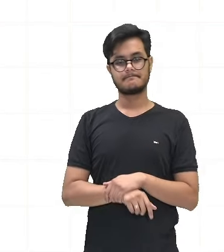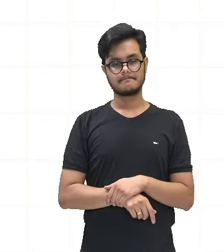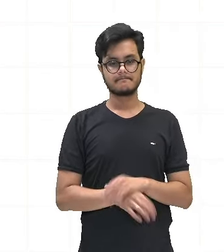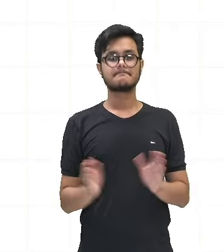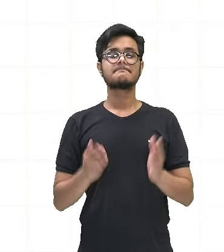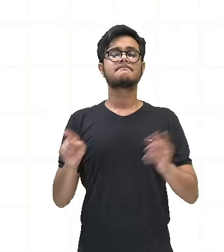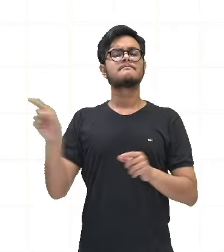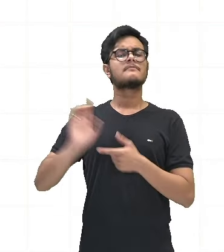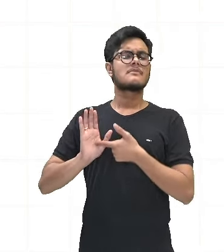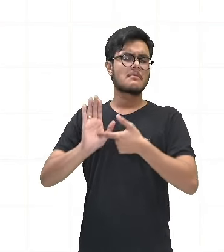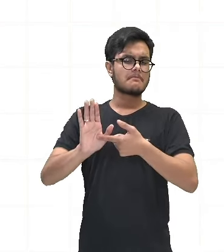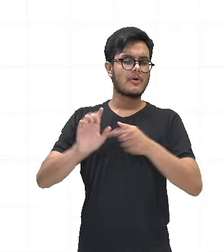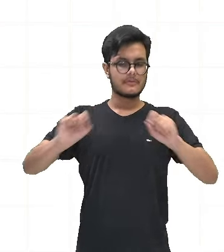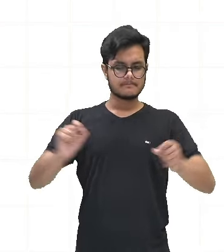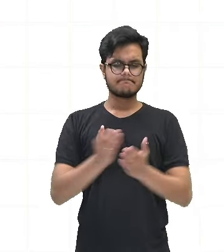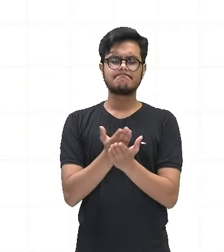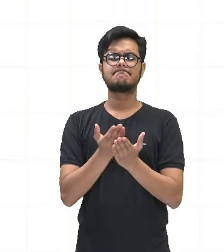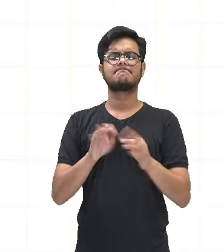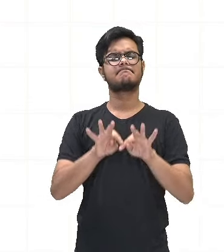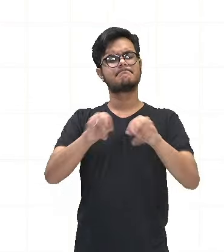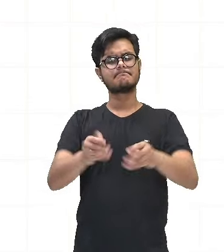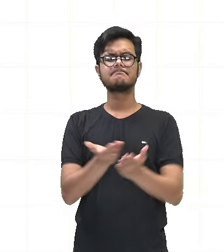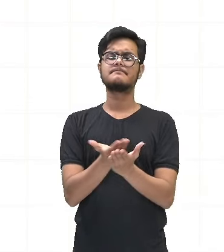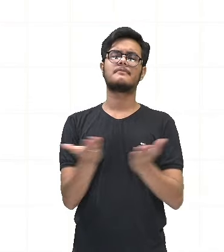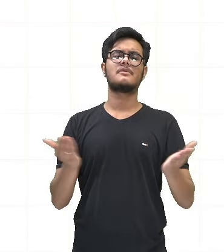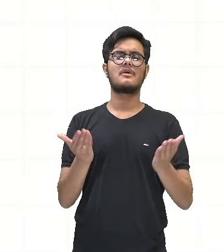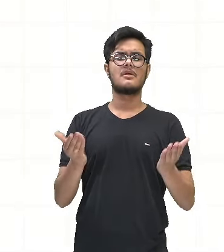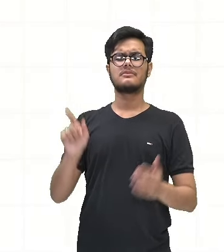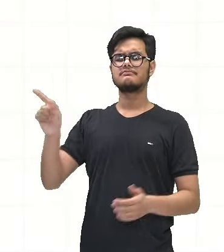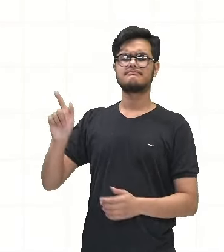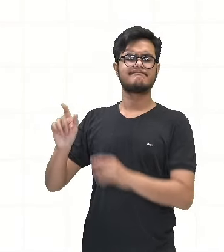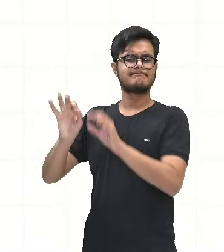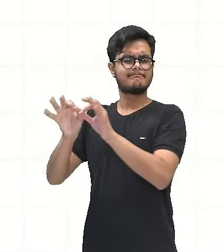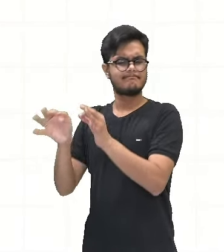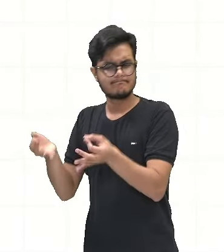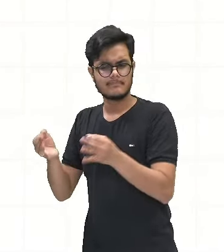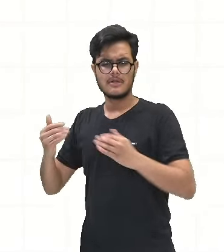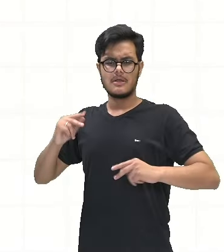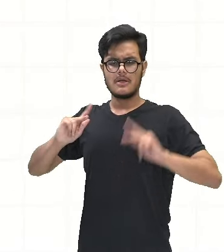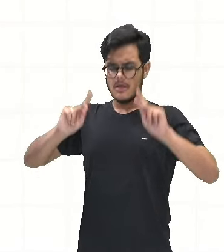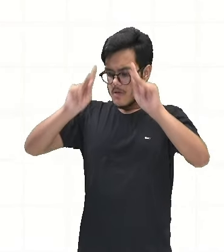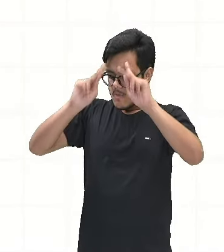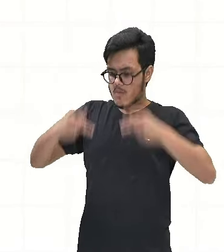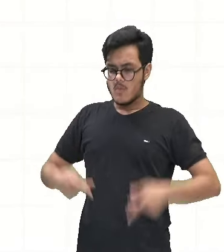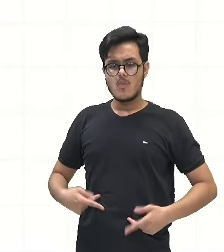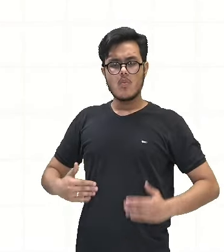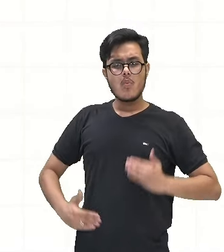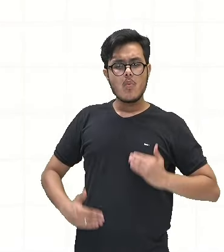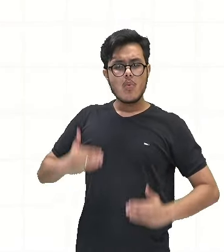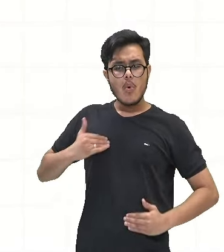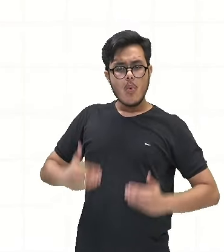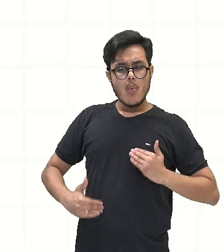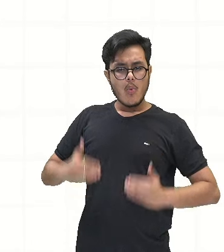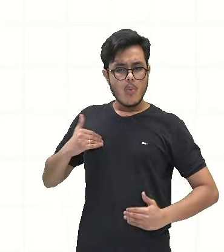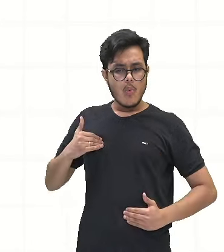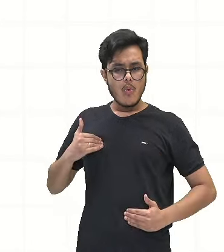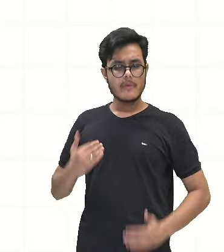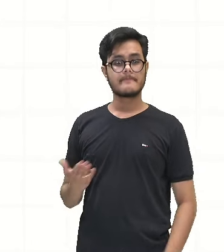que ele mostra a proporção exata, né, do corpo humano. Aí nós podemos observar